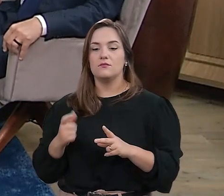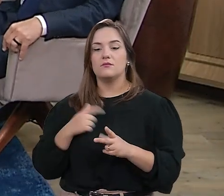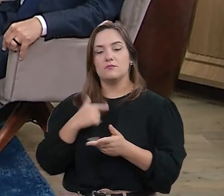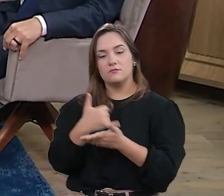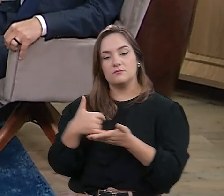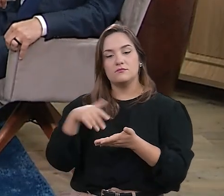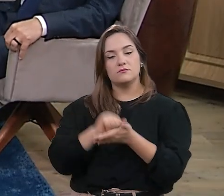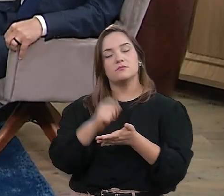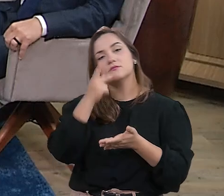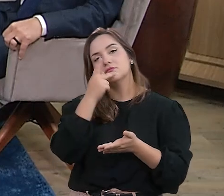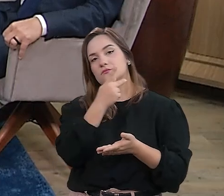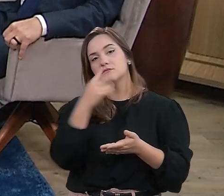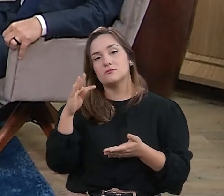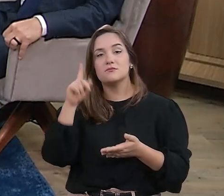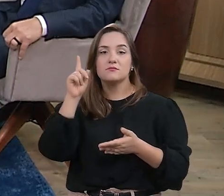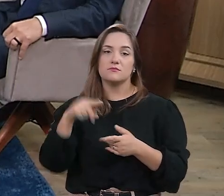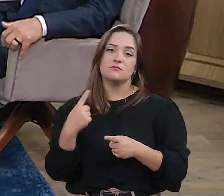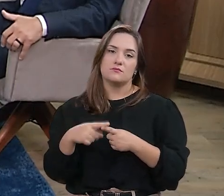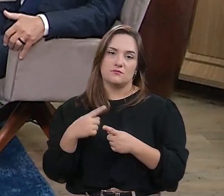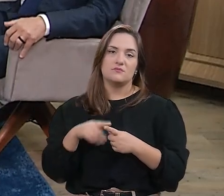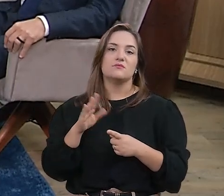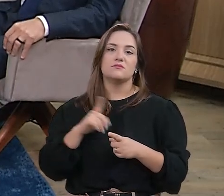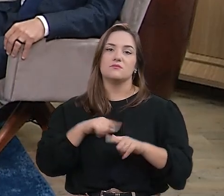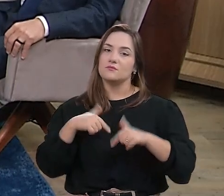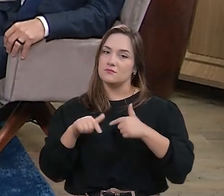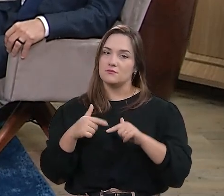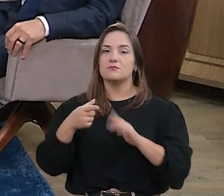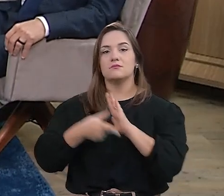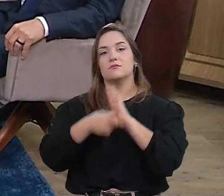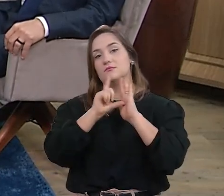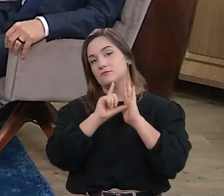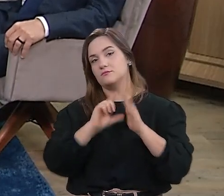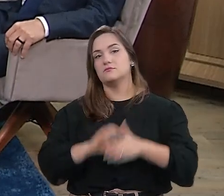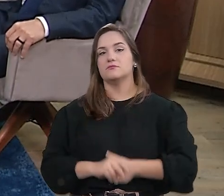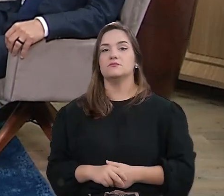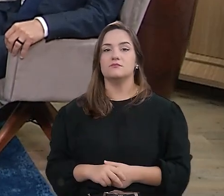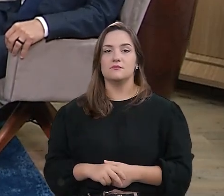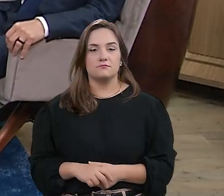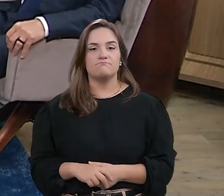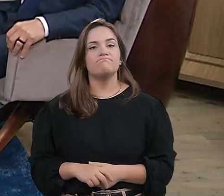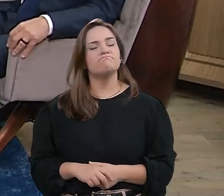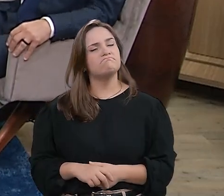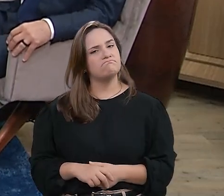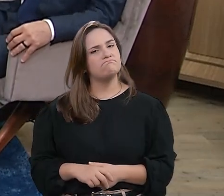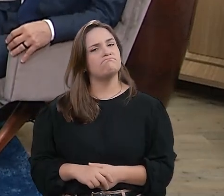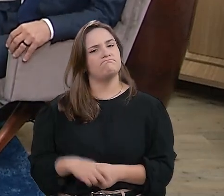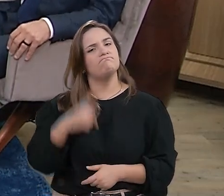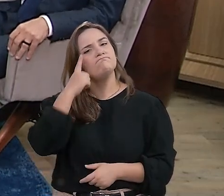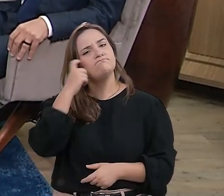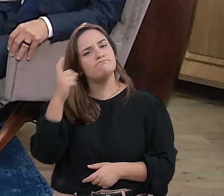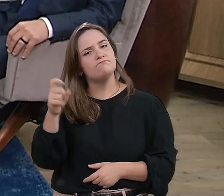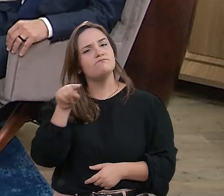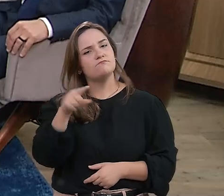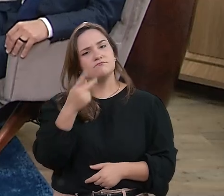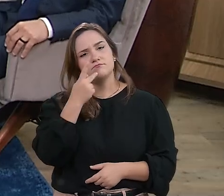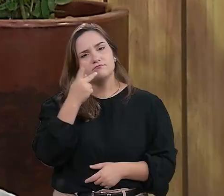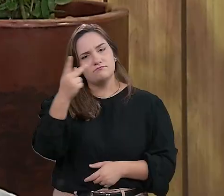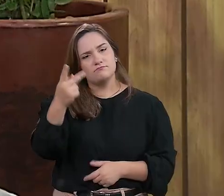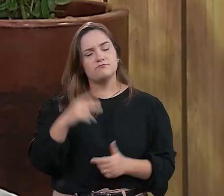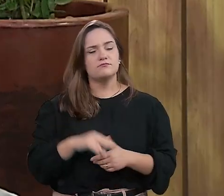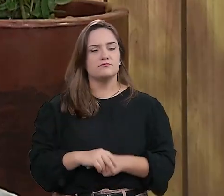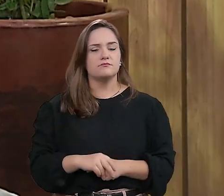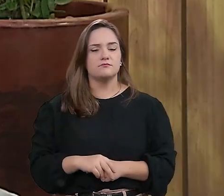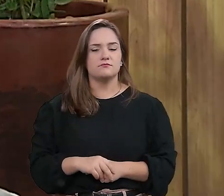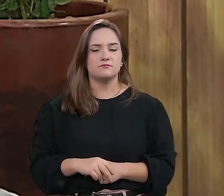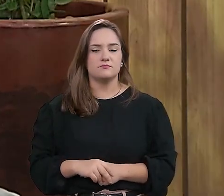entrada no partido político foi uma consequência daquele trabalho que a gente fazia. É interessante, como o senhor comentou, a questão dessa proximidade